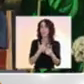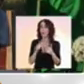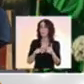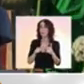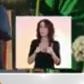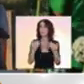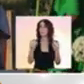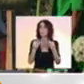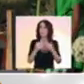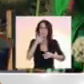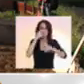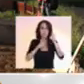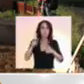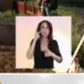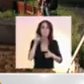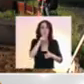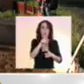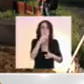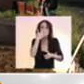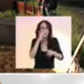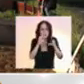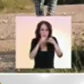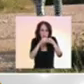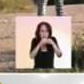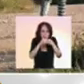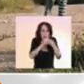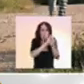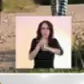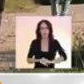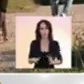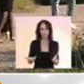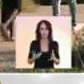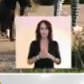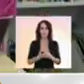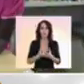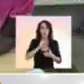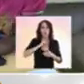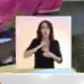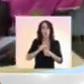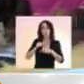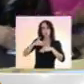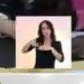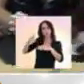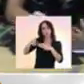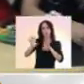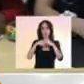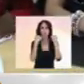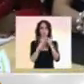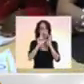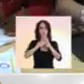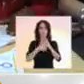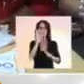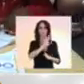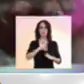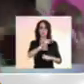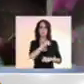cidade, encerram-se e aos que neles circulam, num oásis inverso. Contra a exclusão social, este